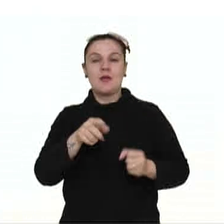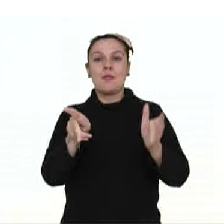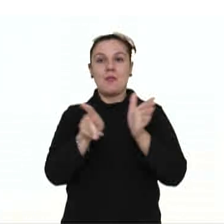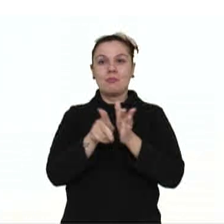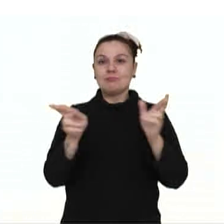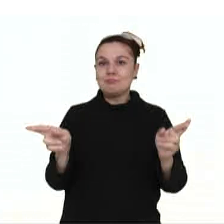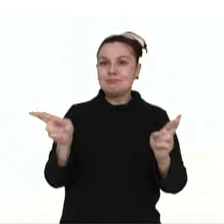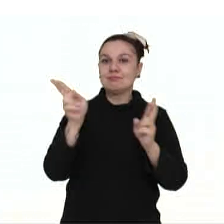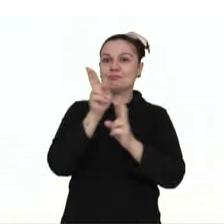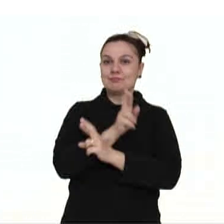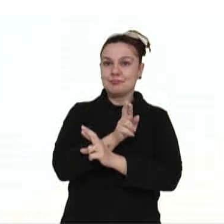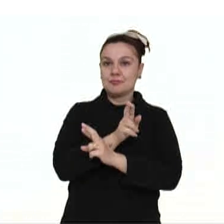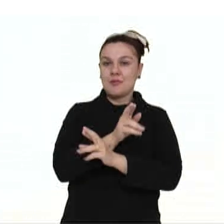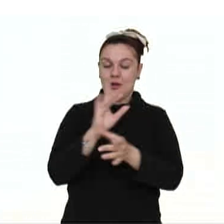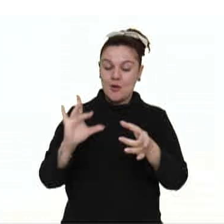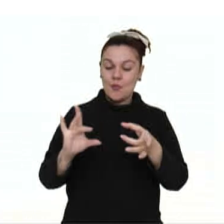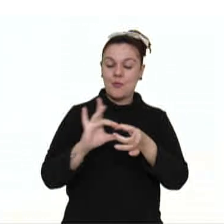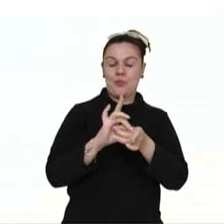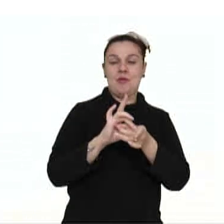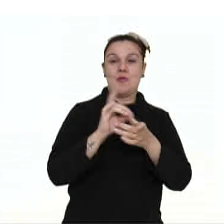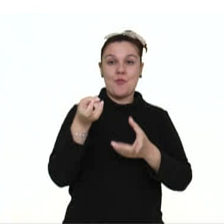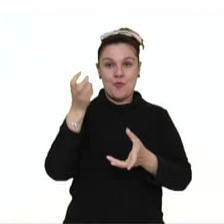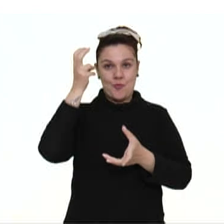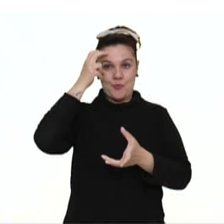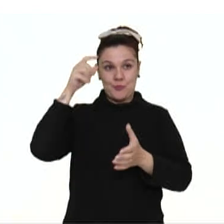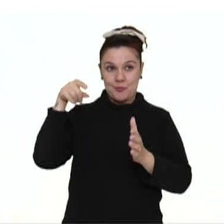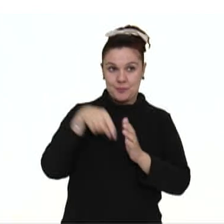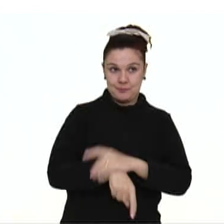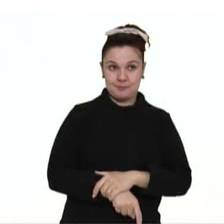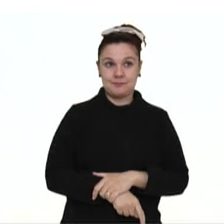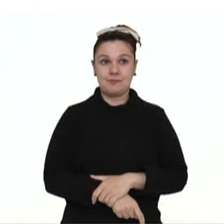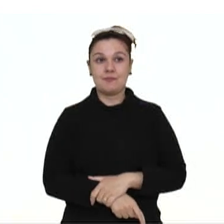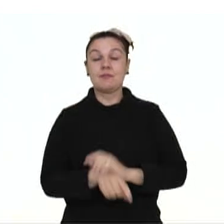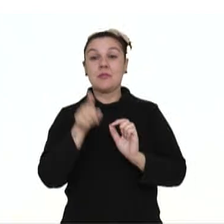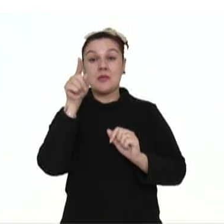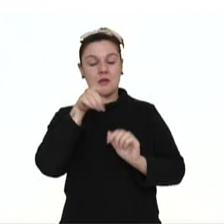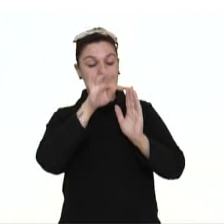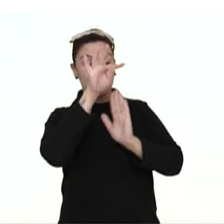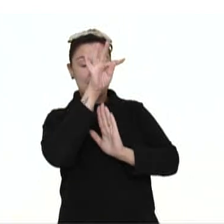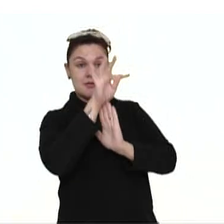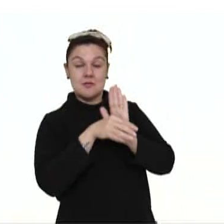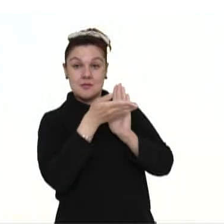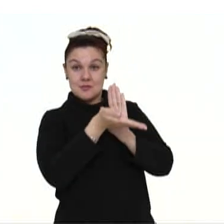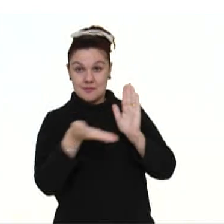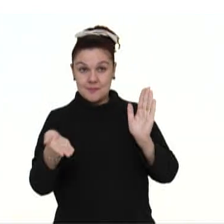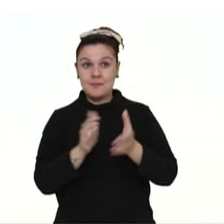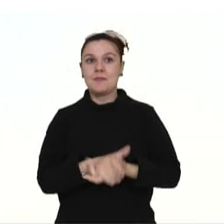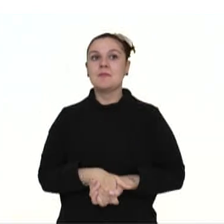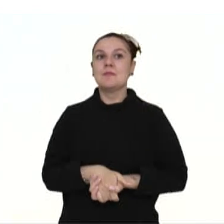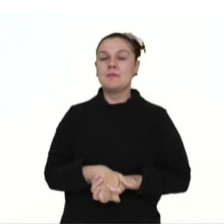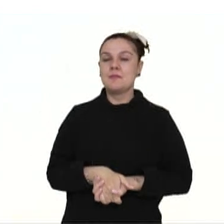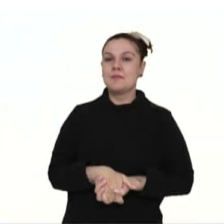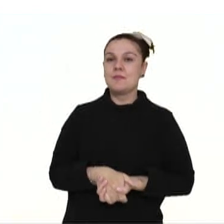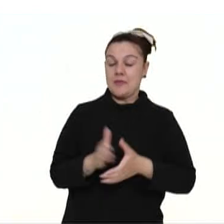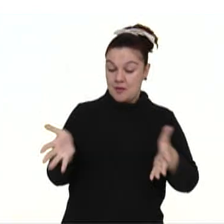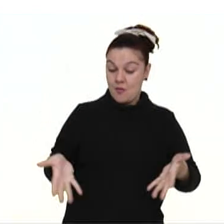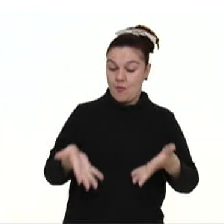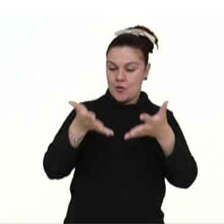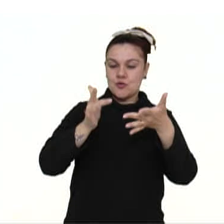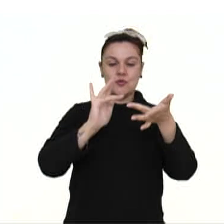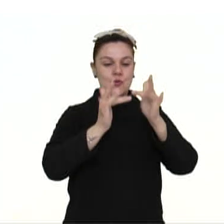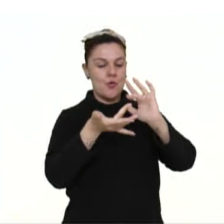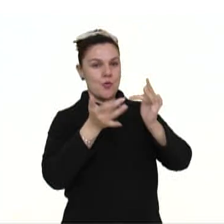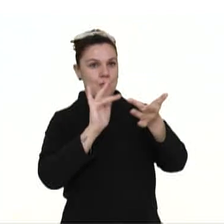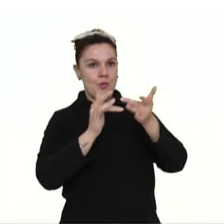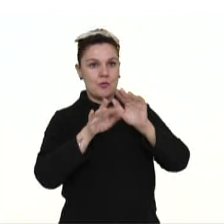si de elos culturais mais profundos. E aí, com base no texto, ao favorecer o contato